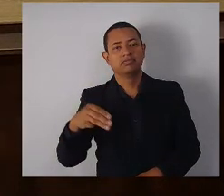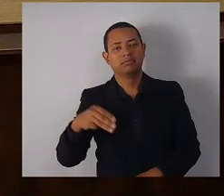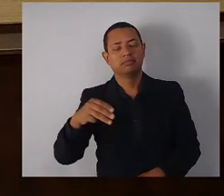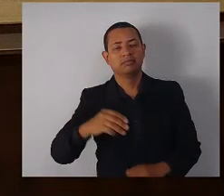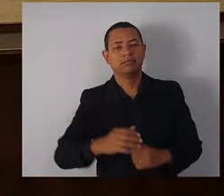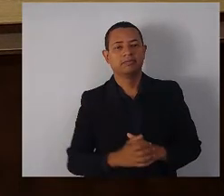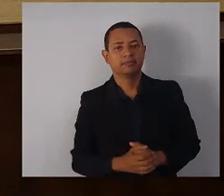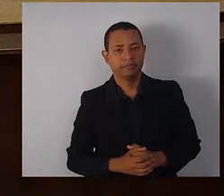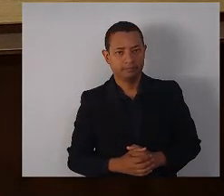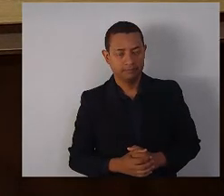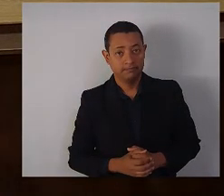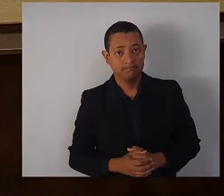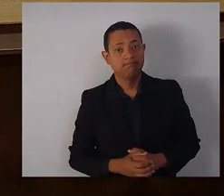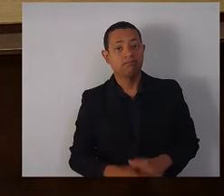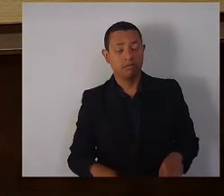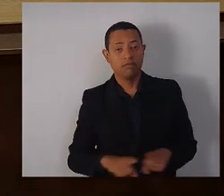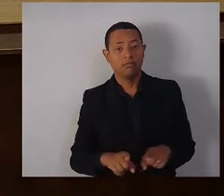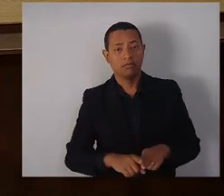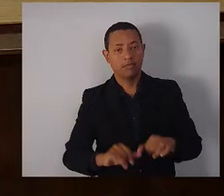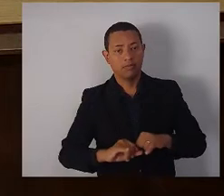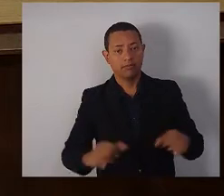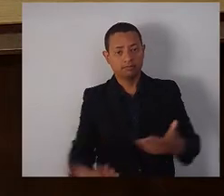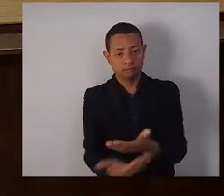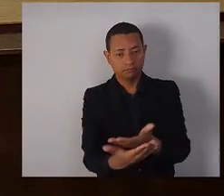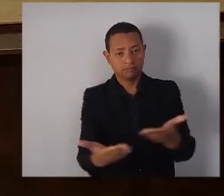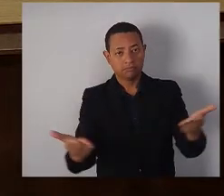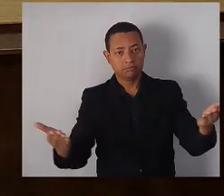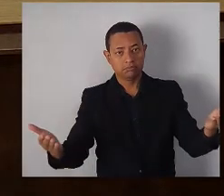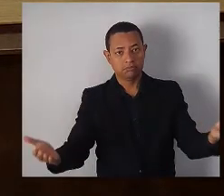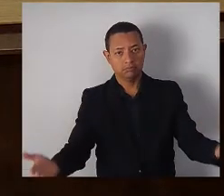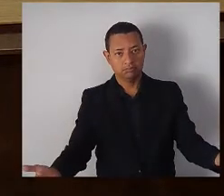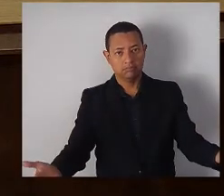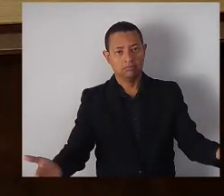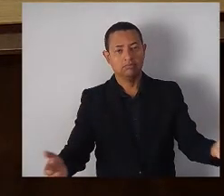comunico aos que estão presentes e também